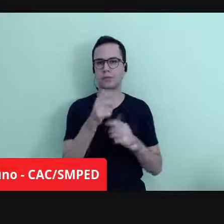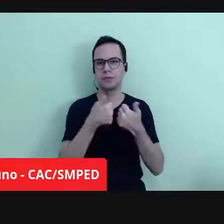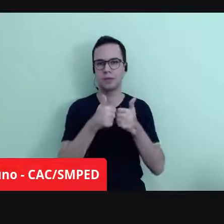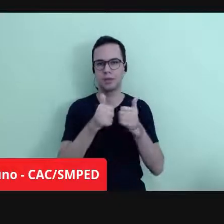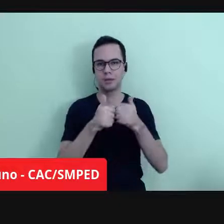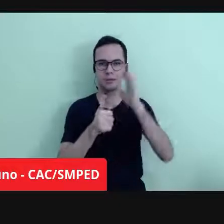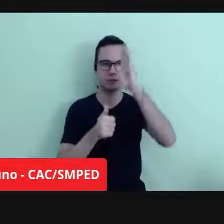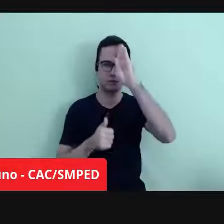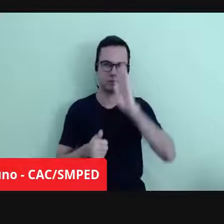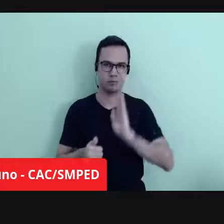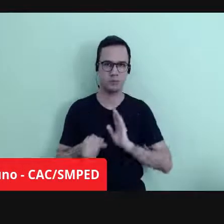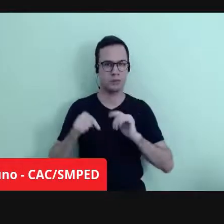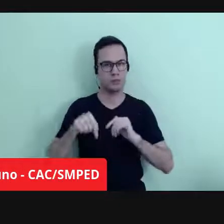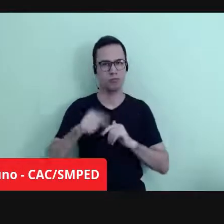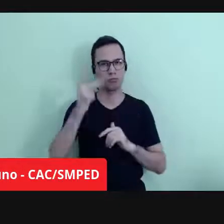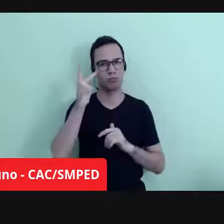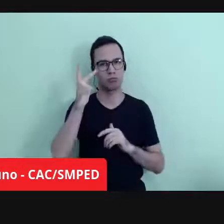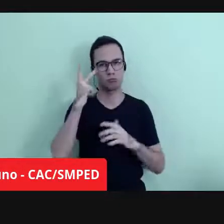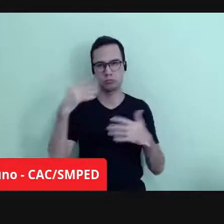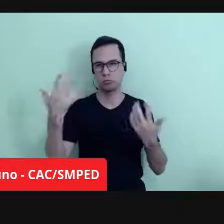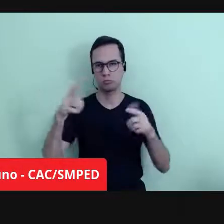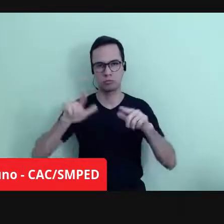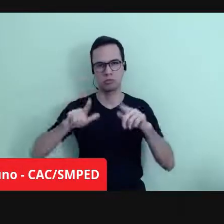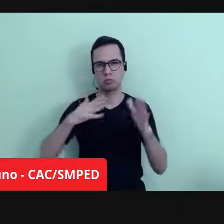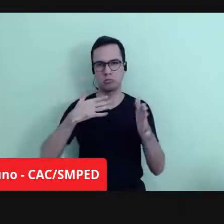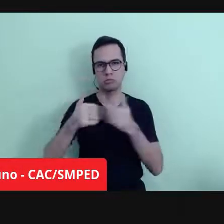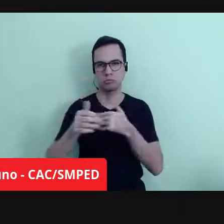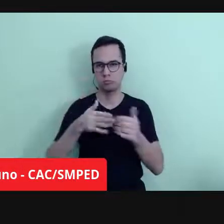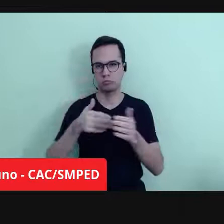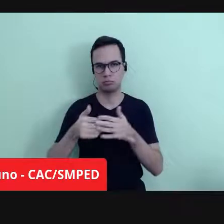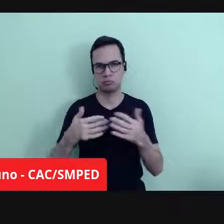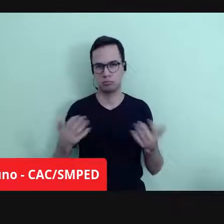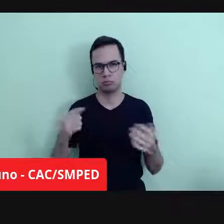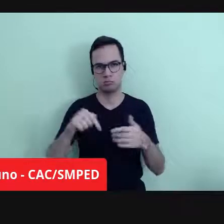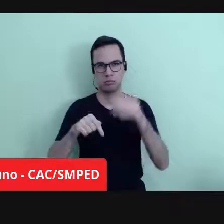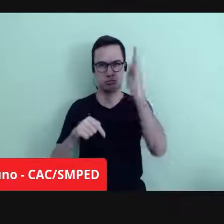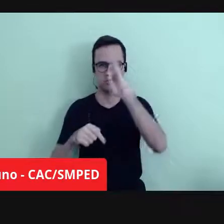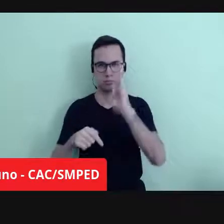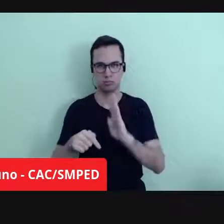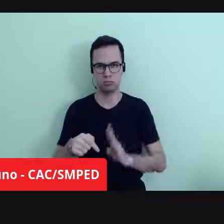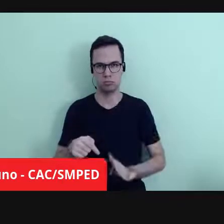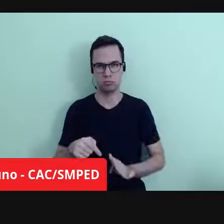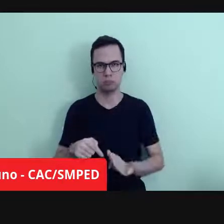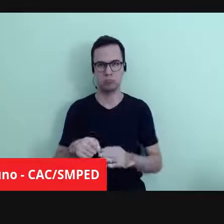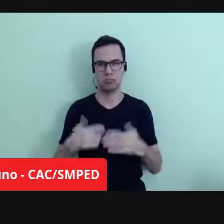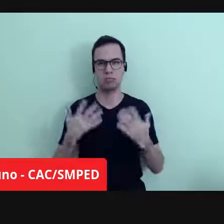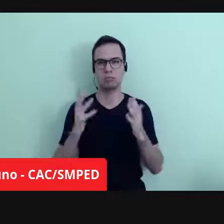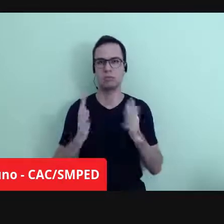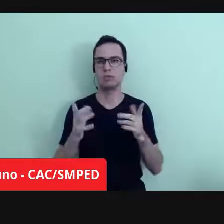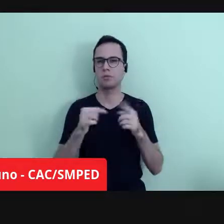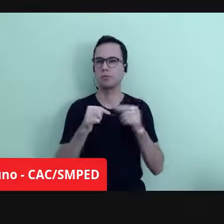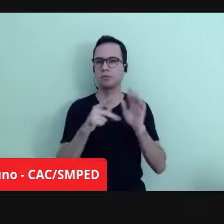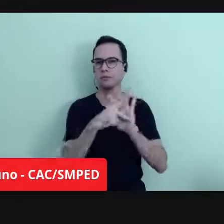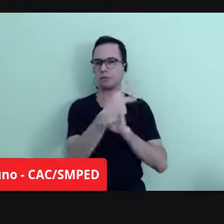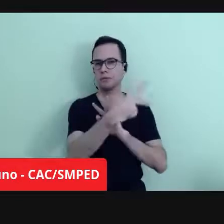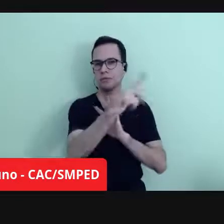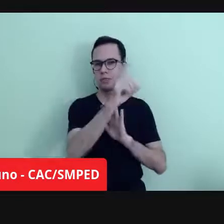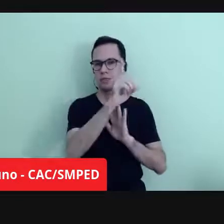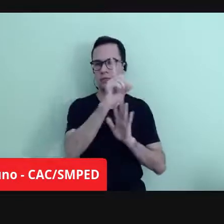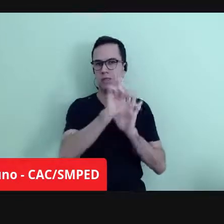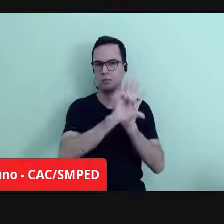gratuito, seja aqui em São Paulo ou qualquer outra cidade aí do Brasil, que, de acordo aí com as suas legislações e tudo